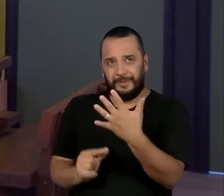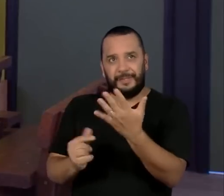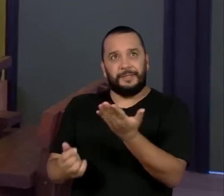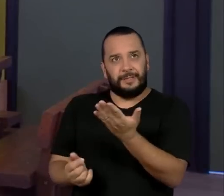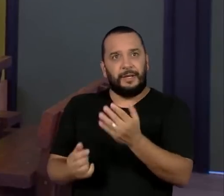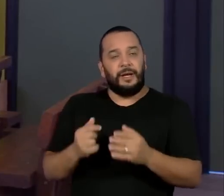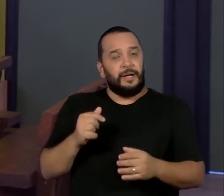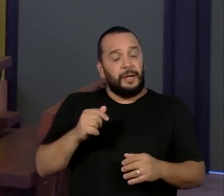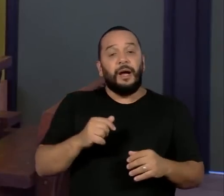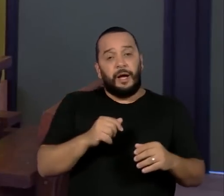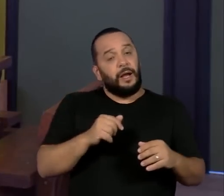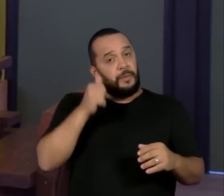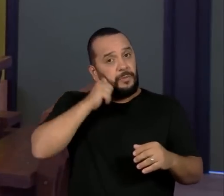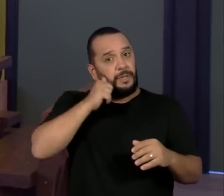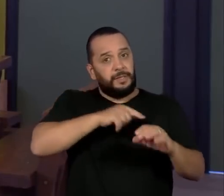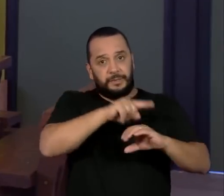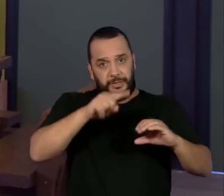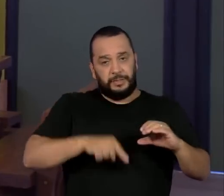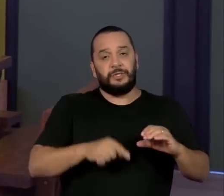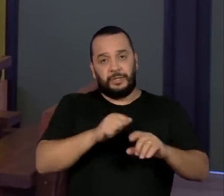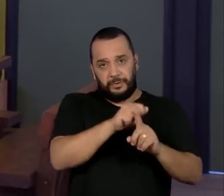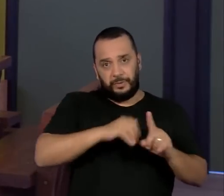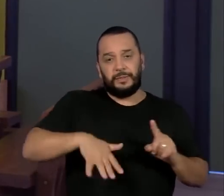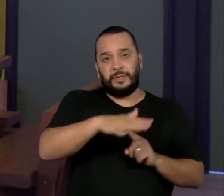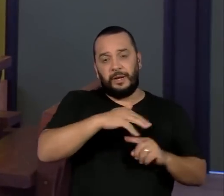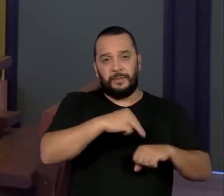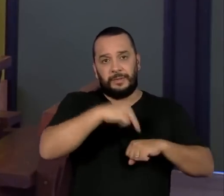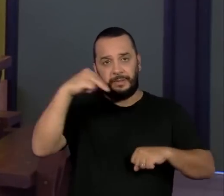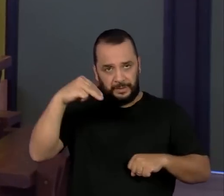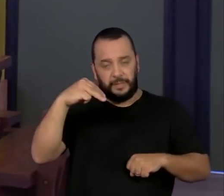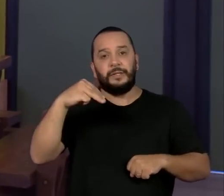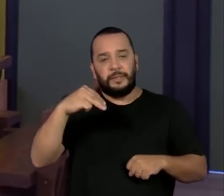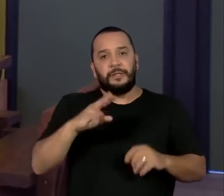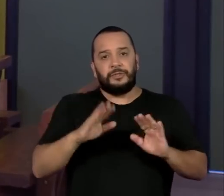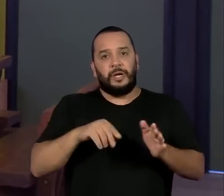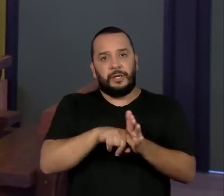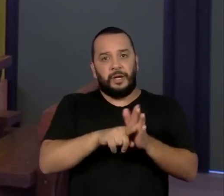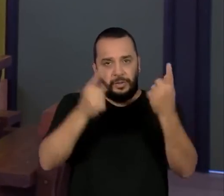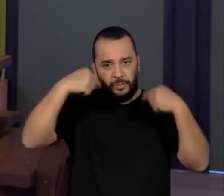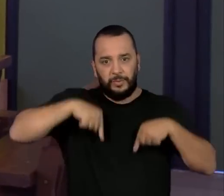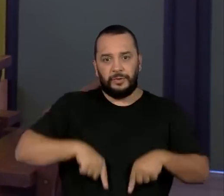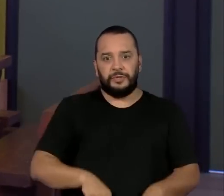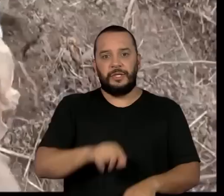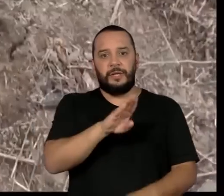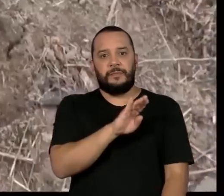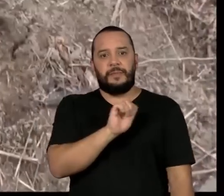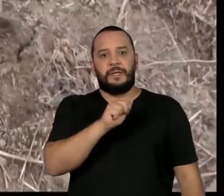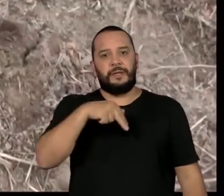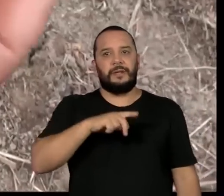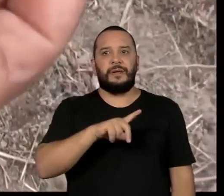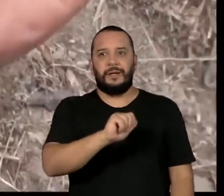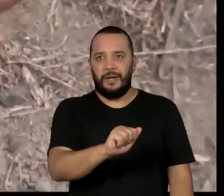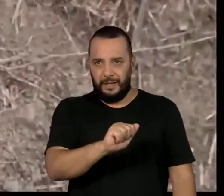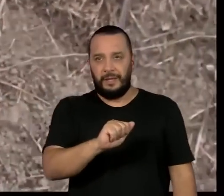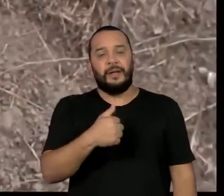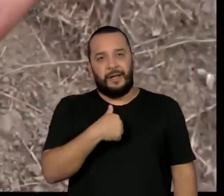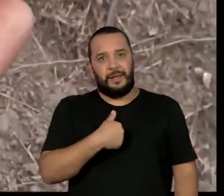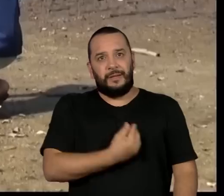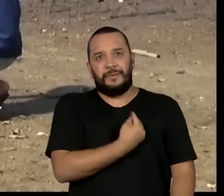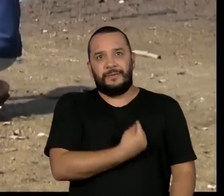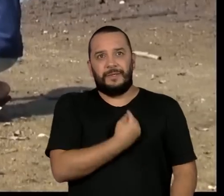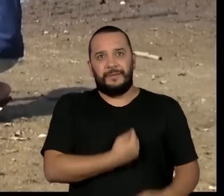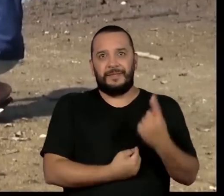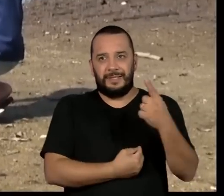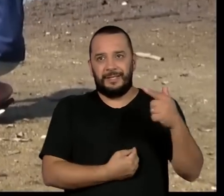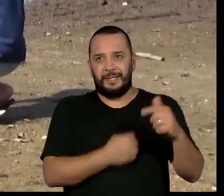A cientista social e mestranda em antropologia Bianca Madalena é a organizadora. Ela vive há 17 anos